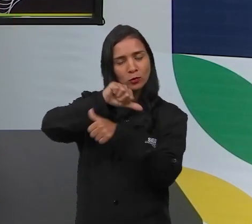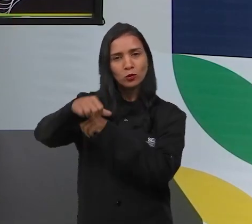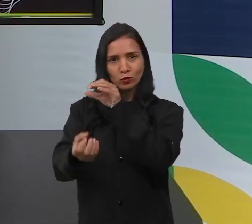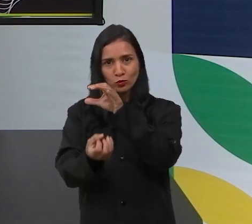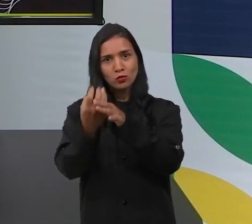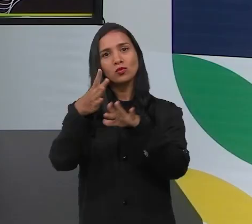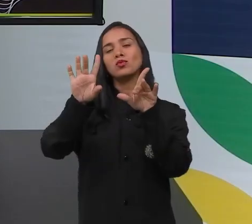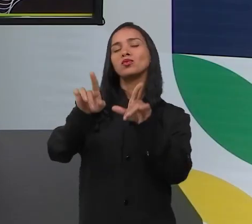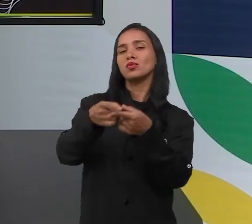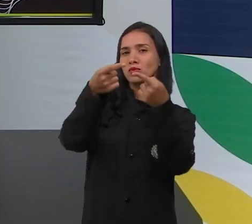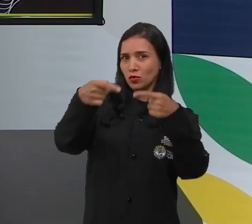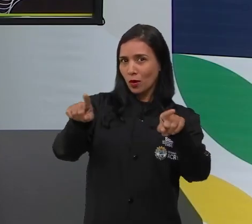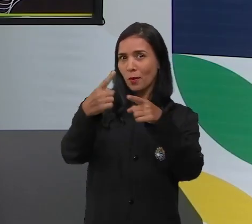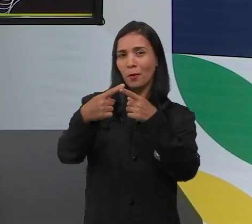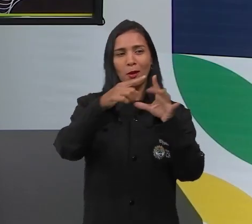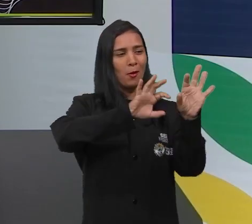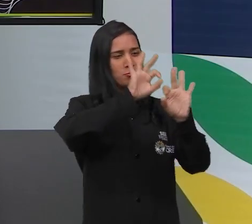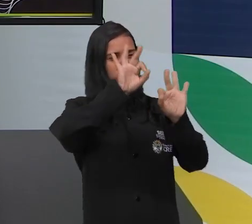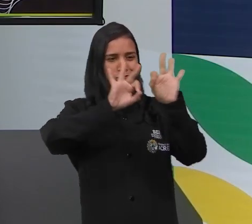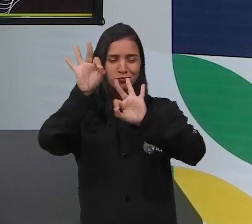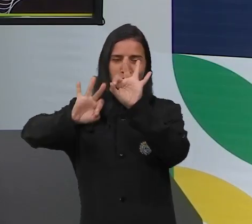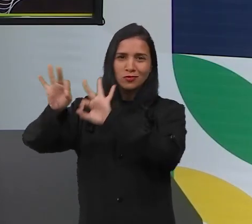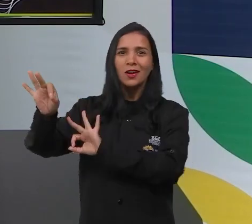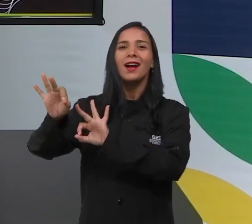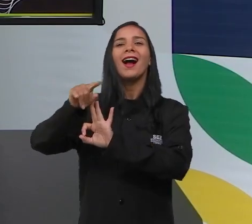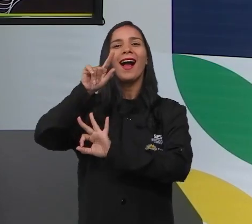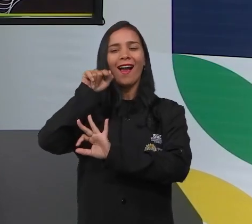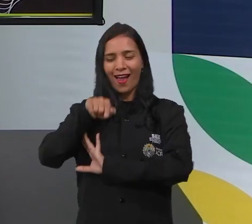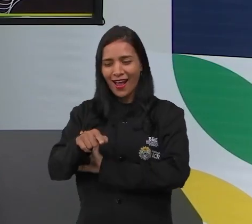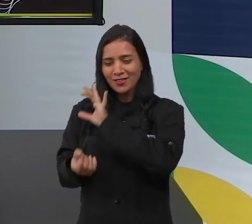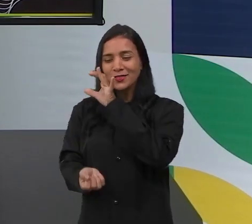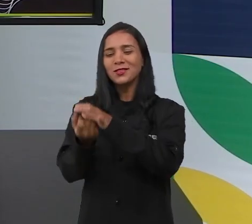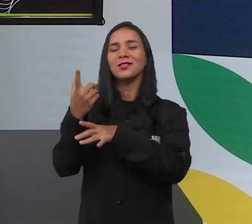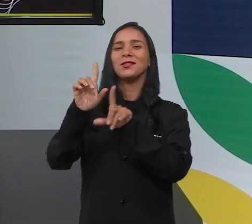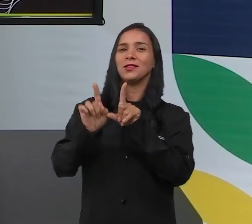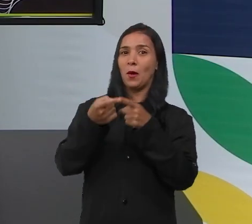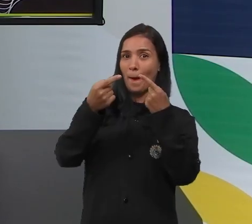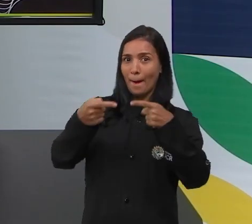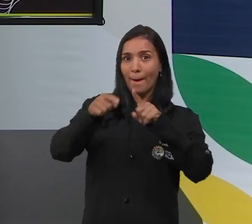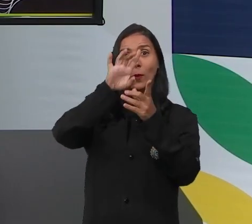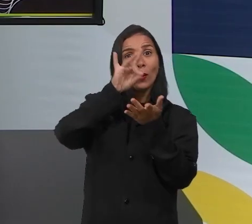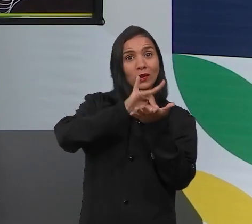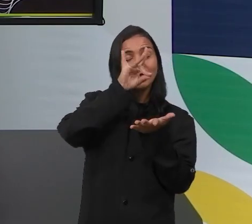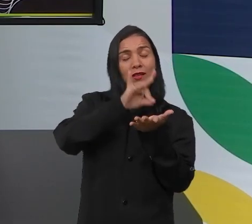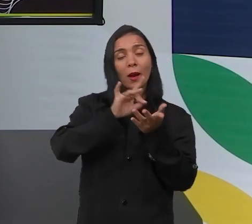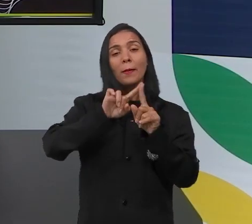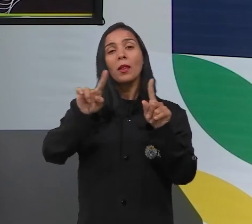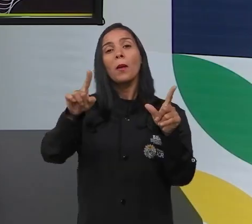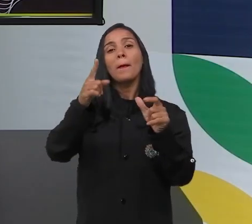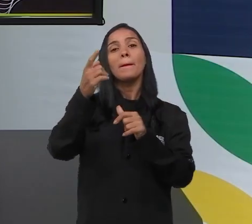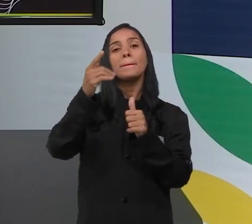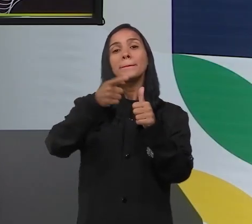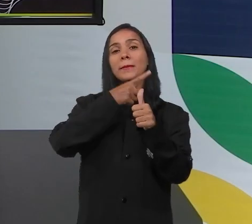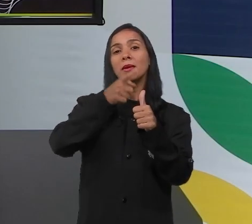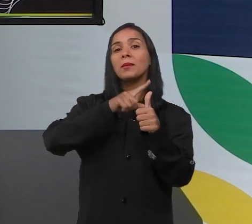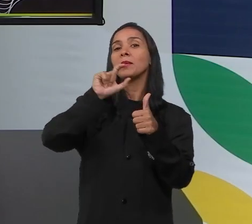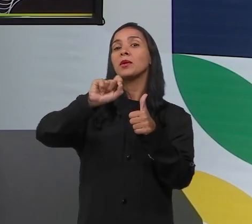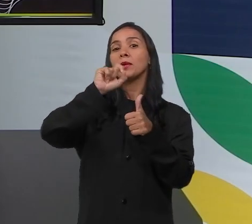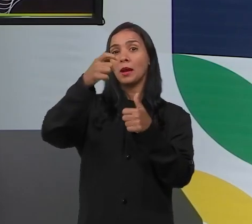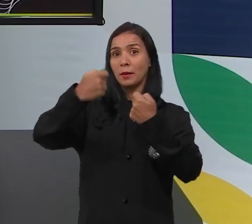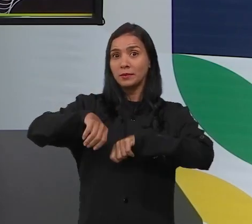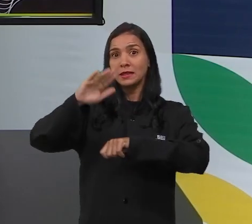eles possam ser organizados e assim compor uma música. Então, a gente vai entender primeiramente os sons, como que